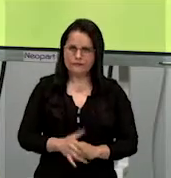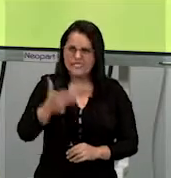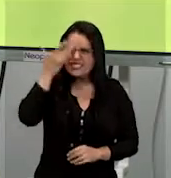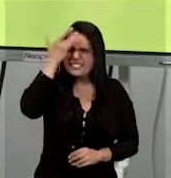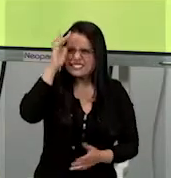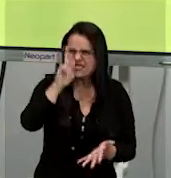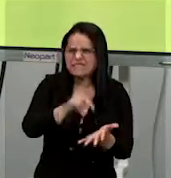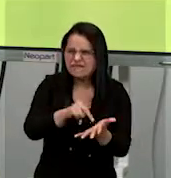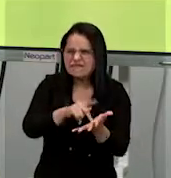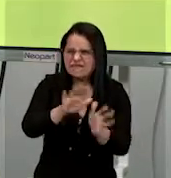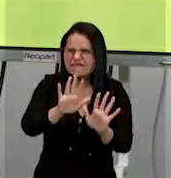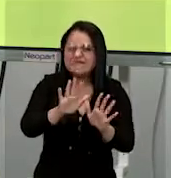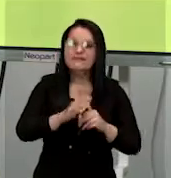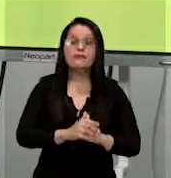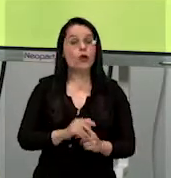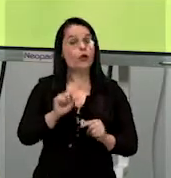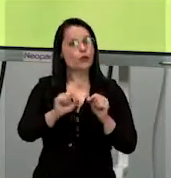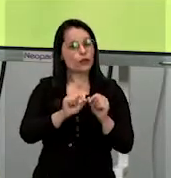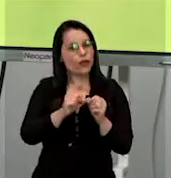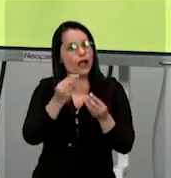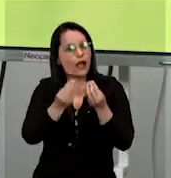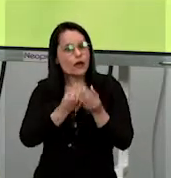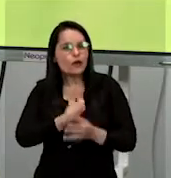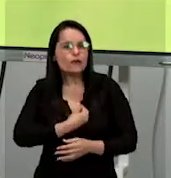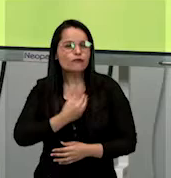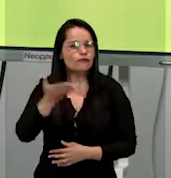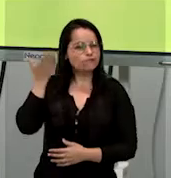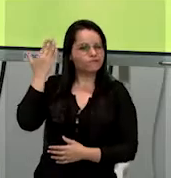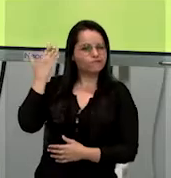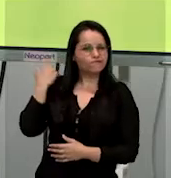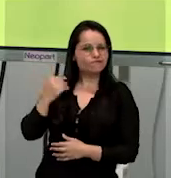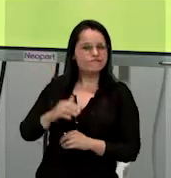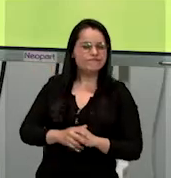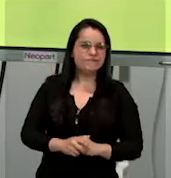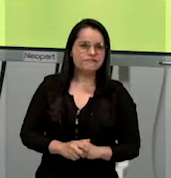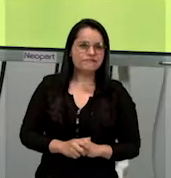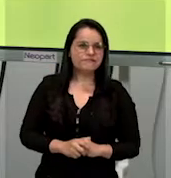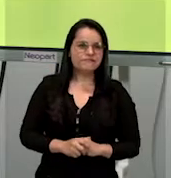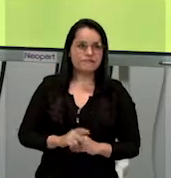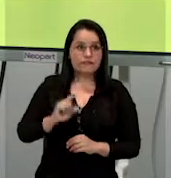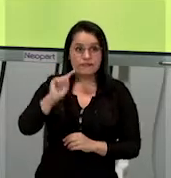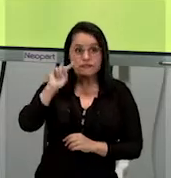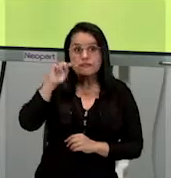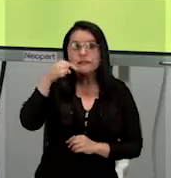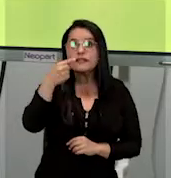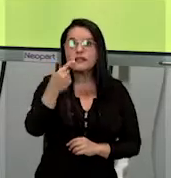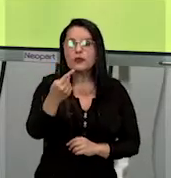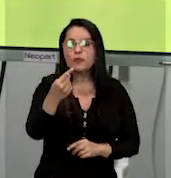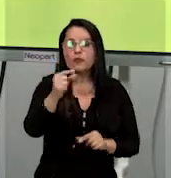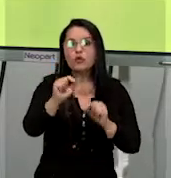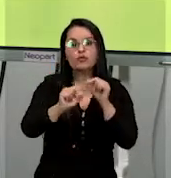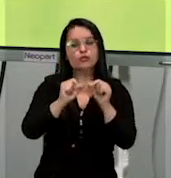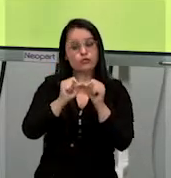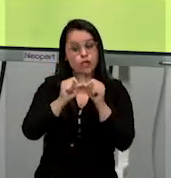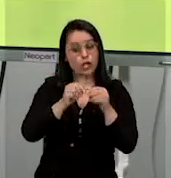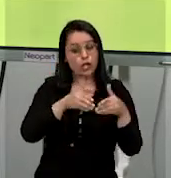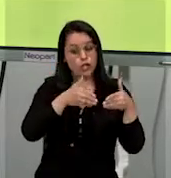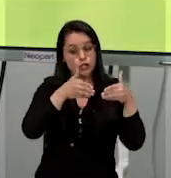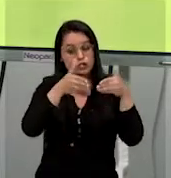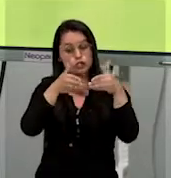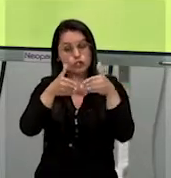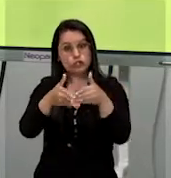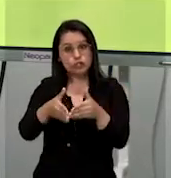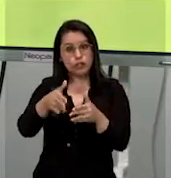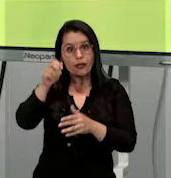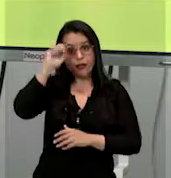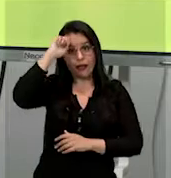né? Pois é, era assim que funcionava naquela época. Após a chegada dos africanos no Brasil,